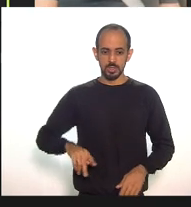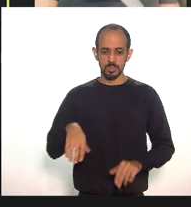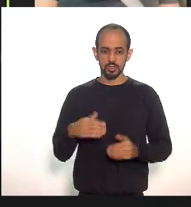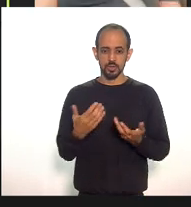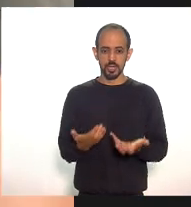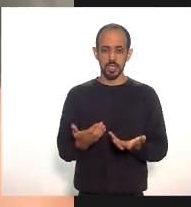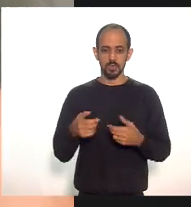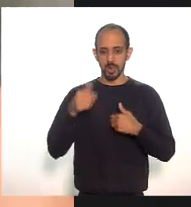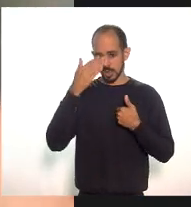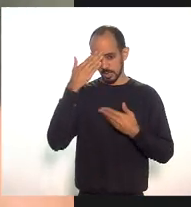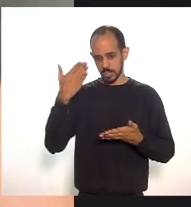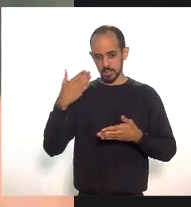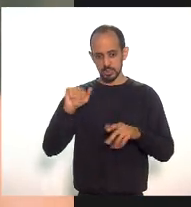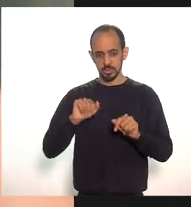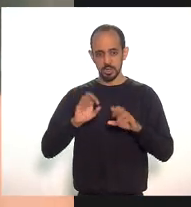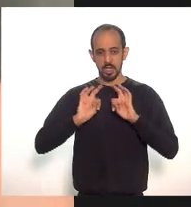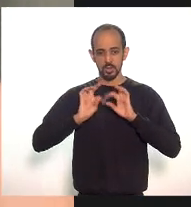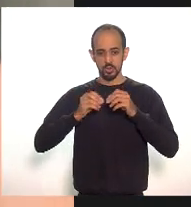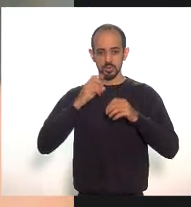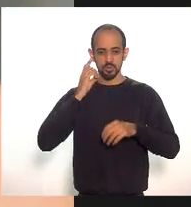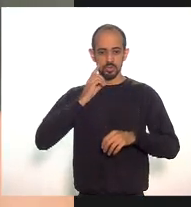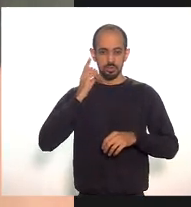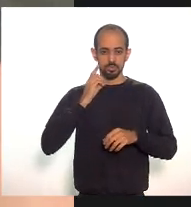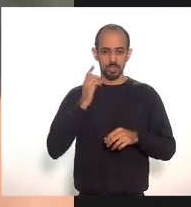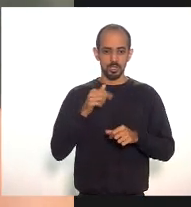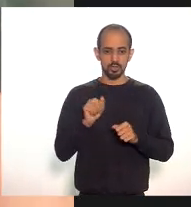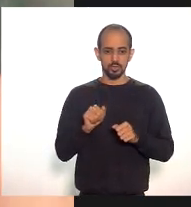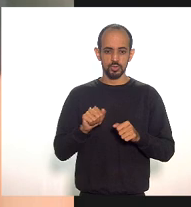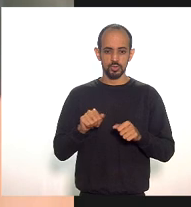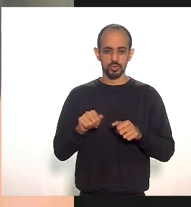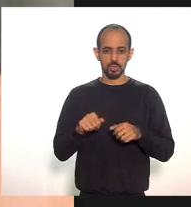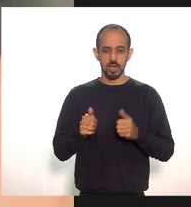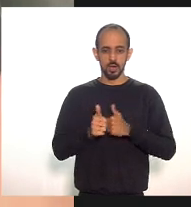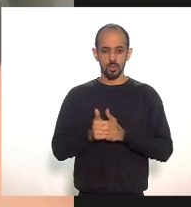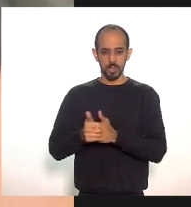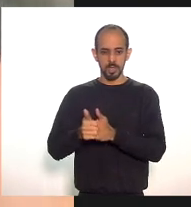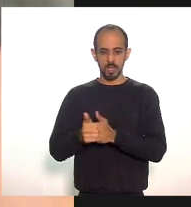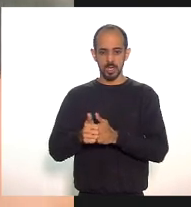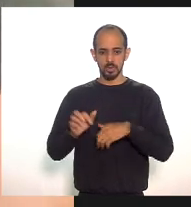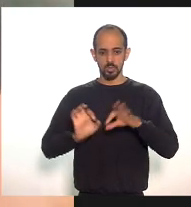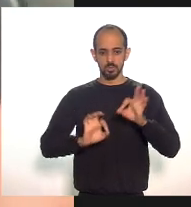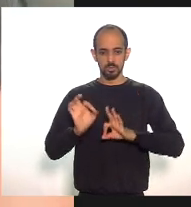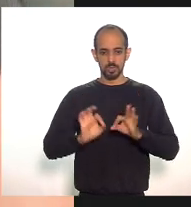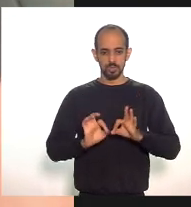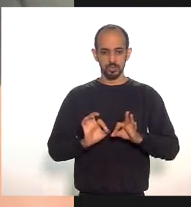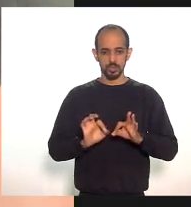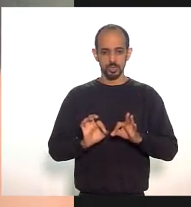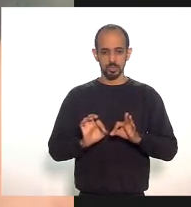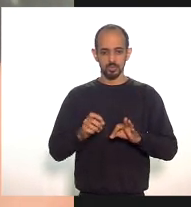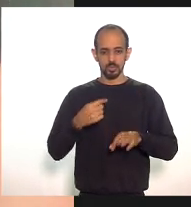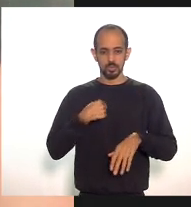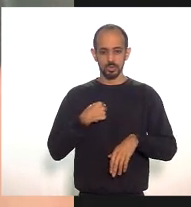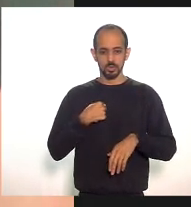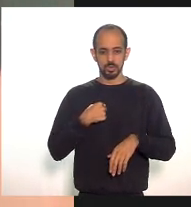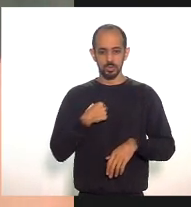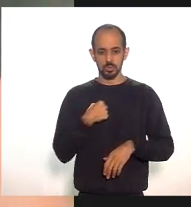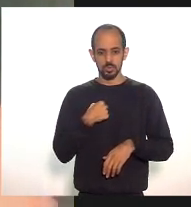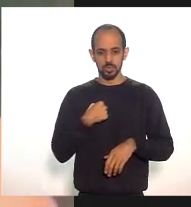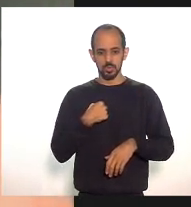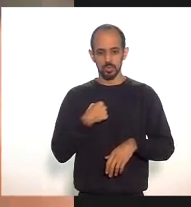quero agradecer aos deputados que os colegas que acompanharam esse projeto que eu